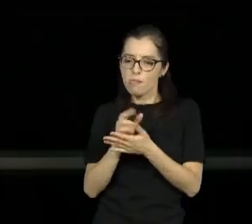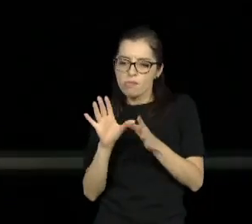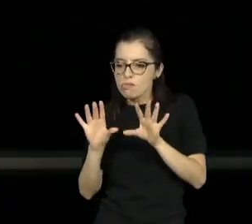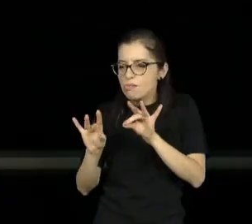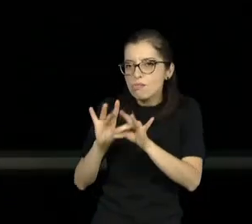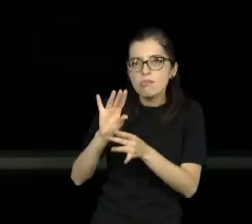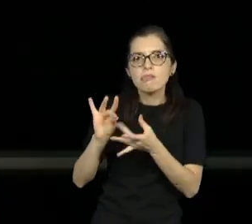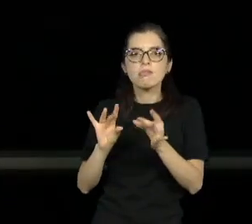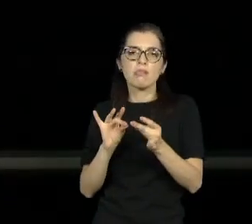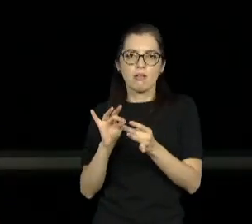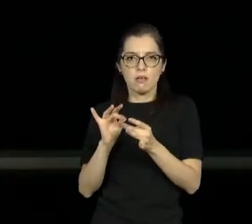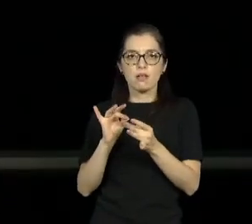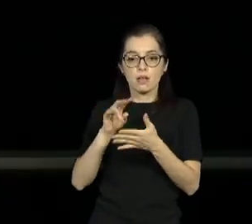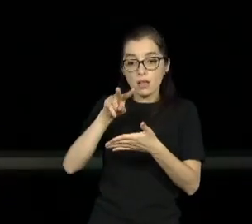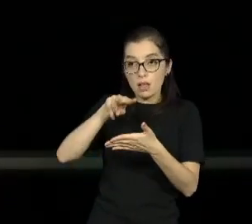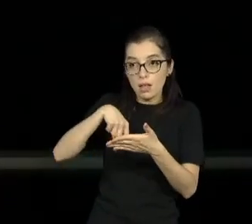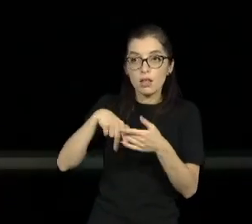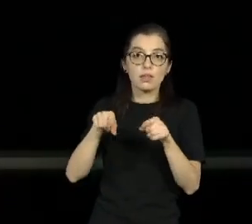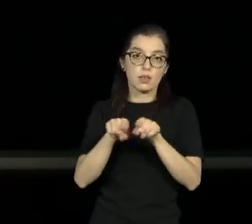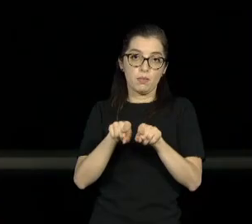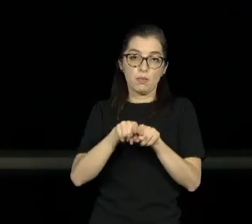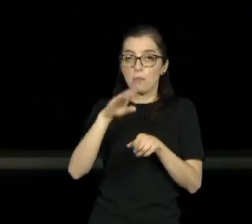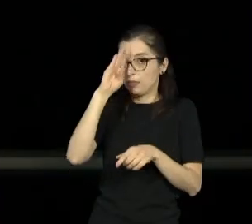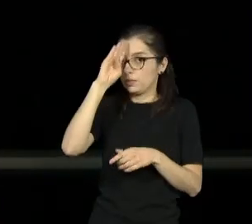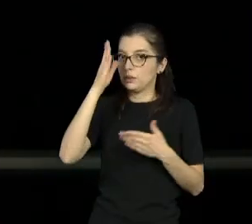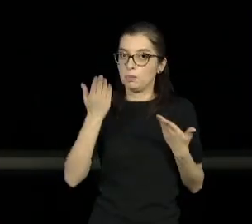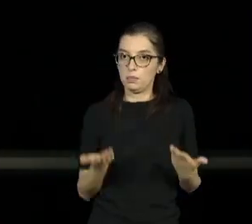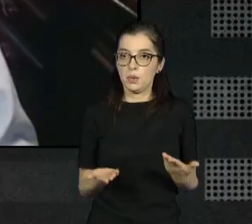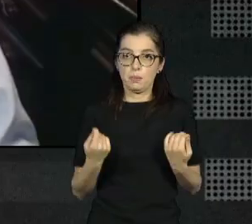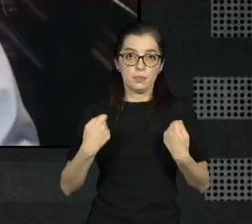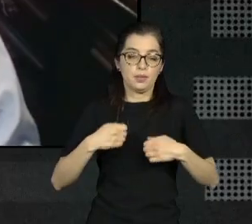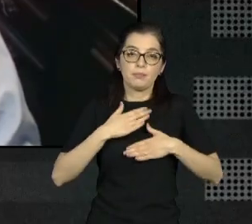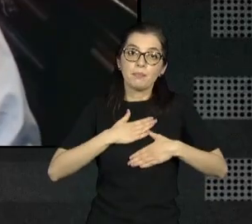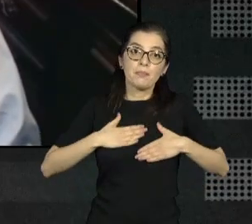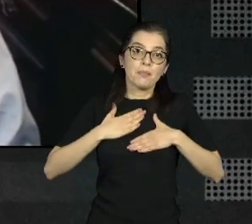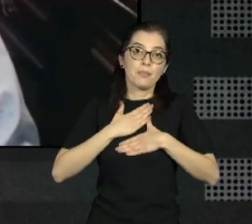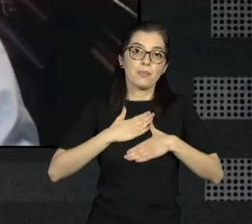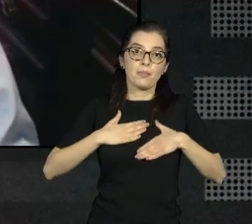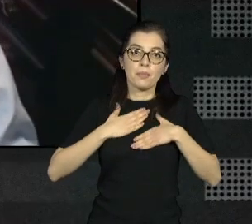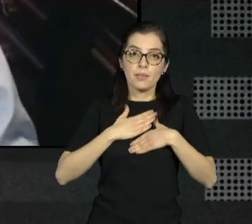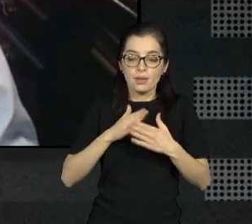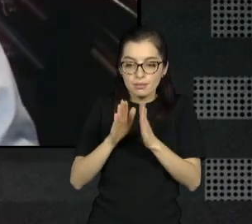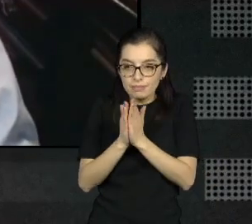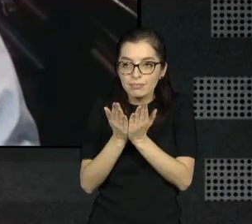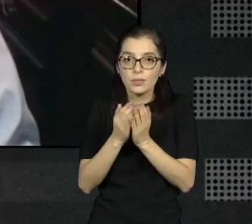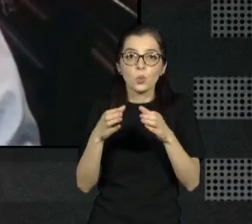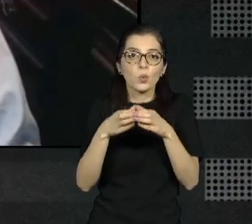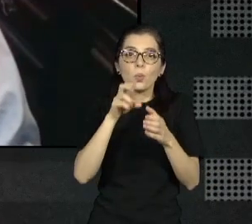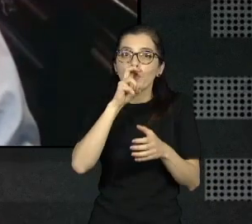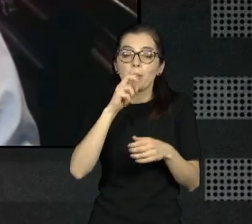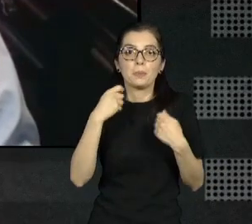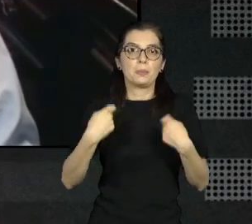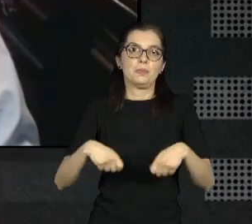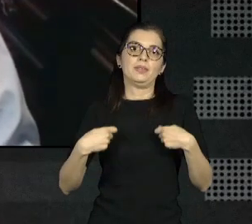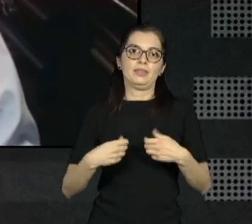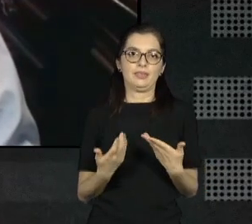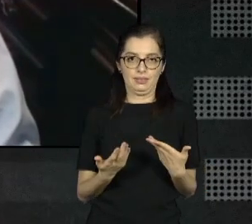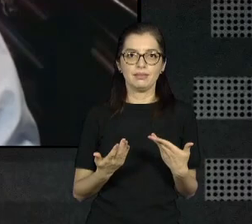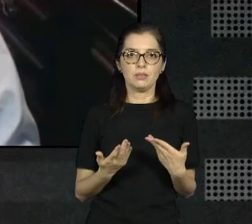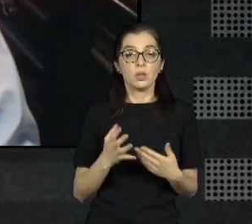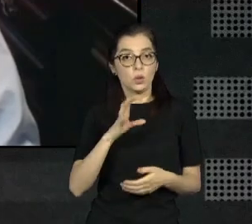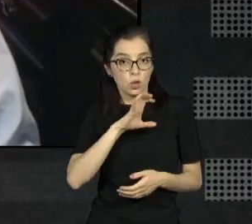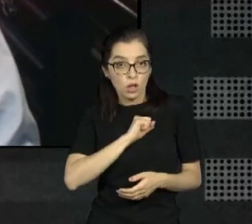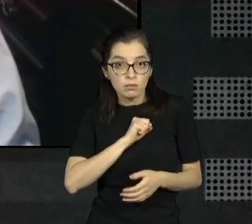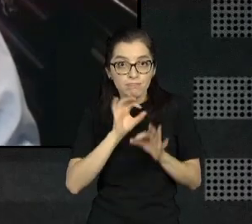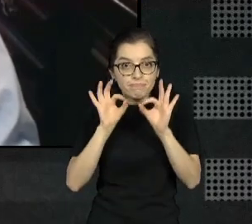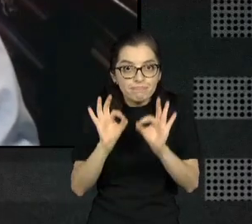Mas o principal é que ele goste, ame a Turma da Mônica. E se ele ama, gosta, se ele leu bastante, ele